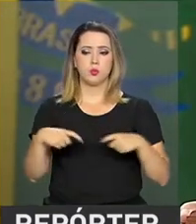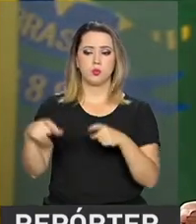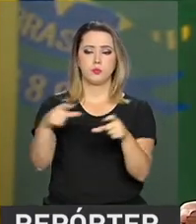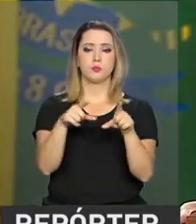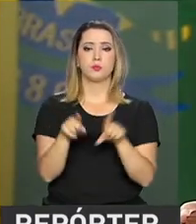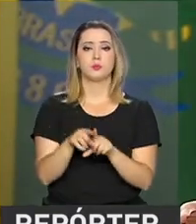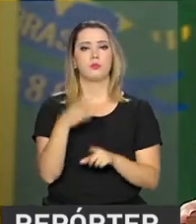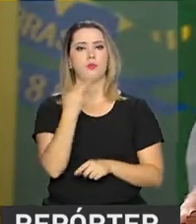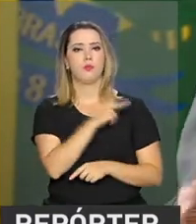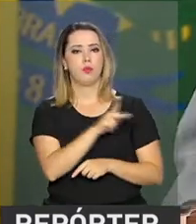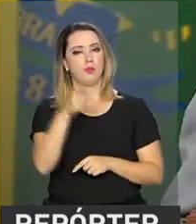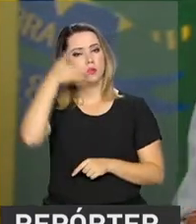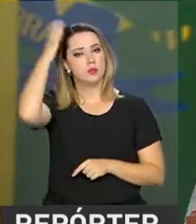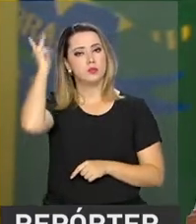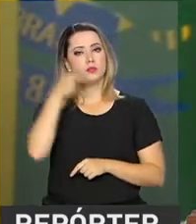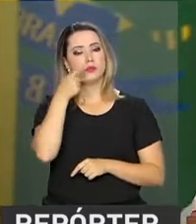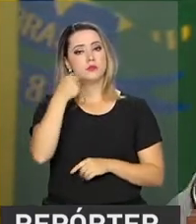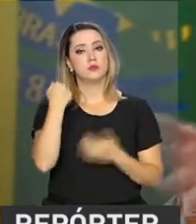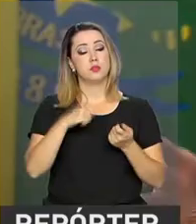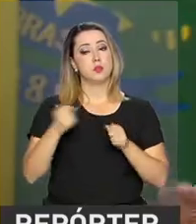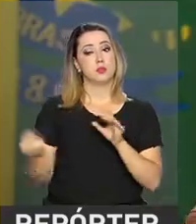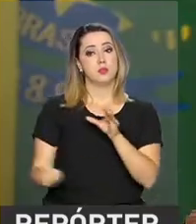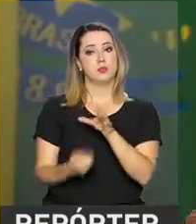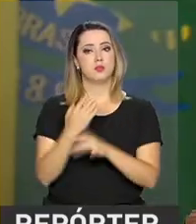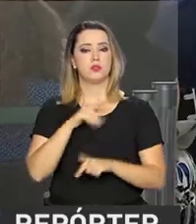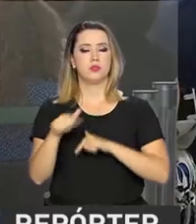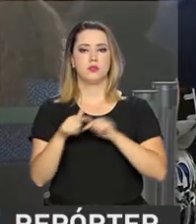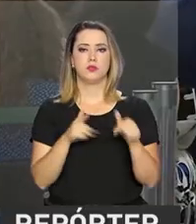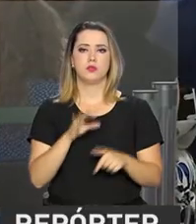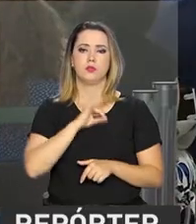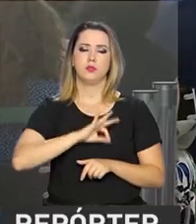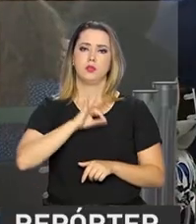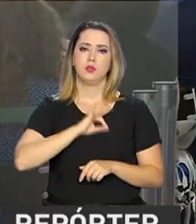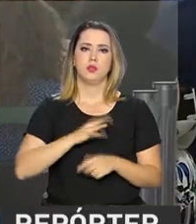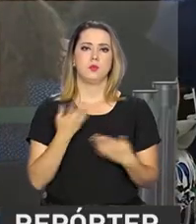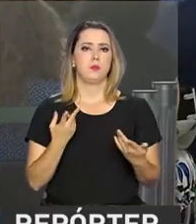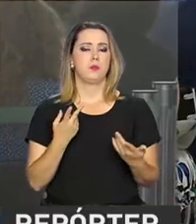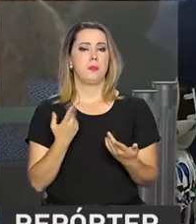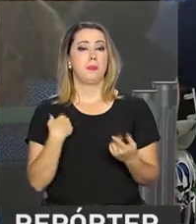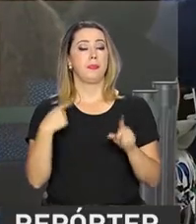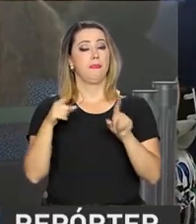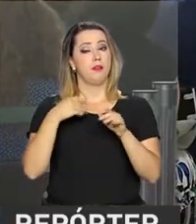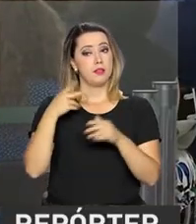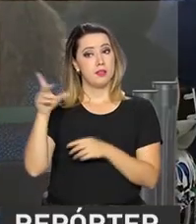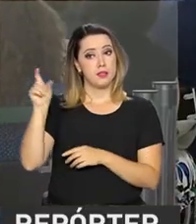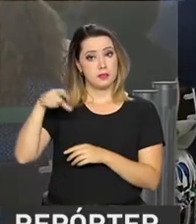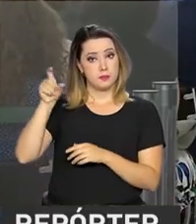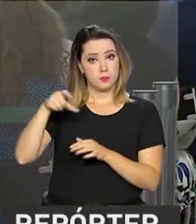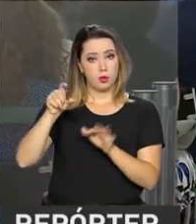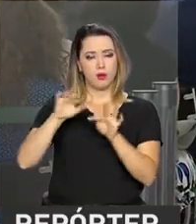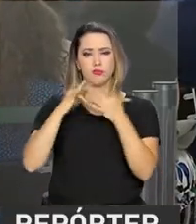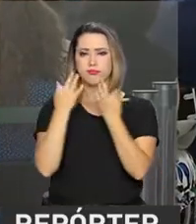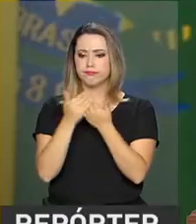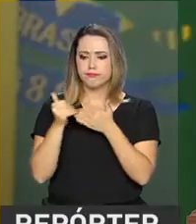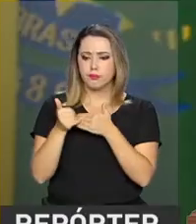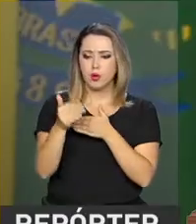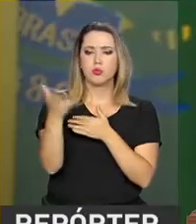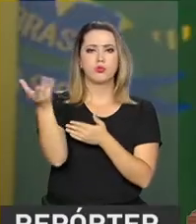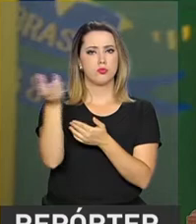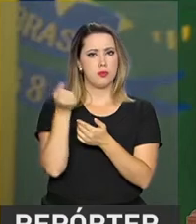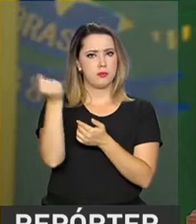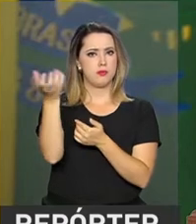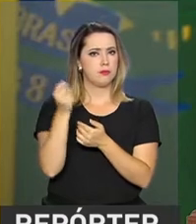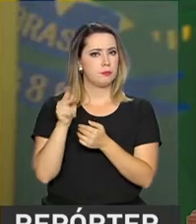progredir é mais uma forma de gerar emprego e renda e não impede que as famílias continuem a receber o benefício do programa